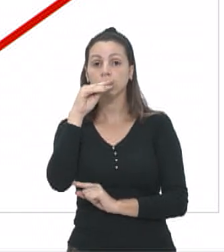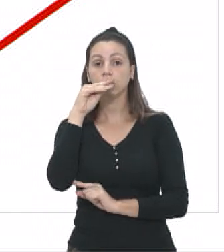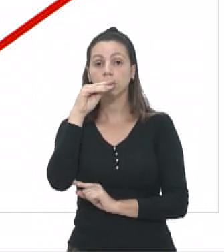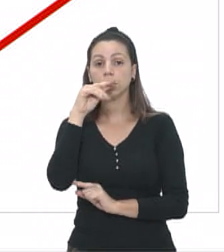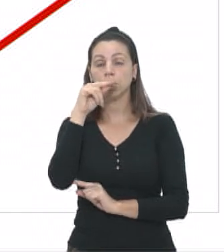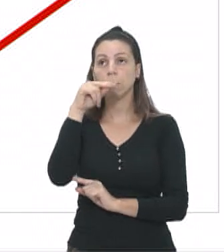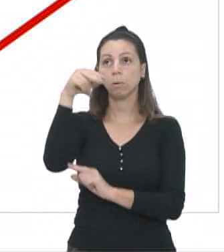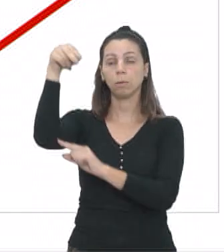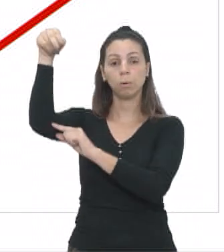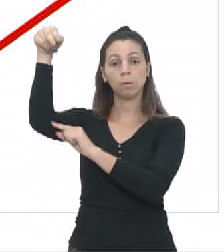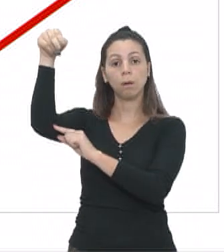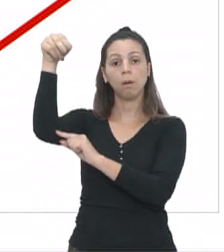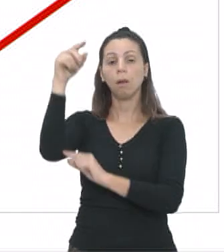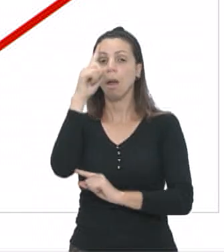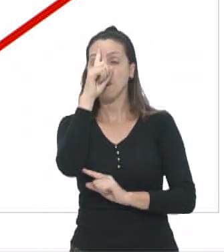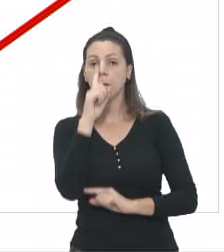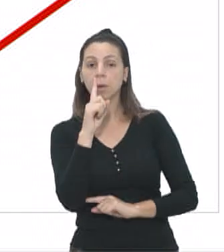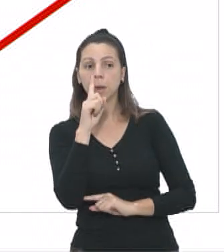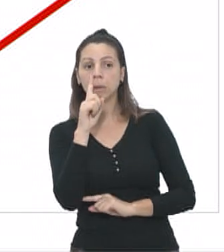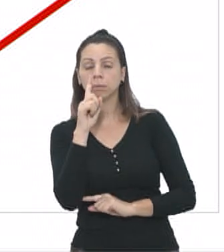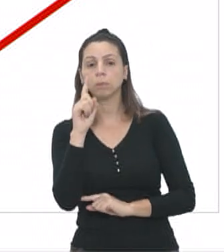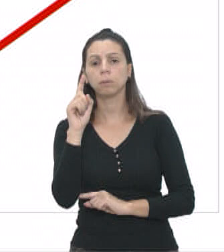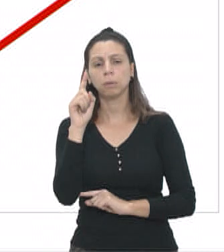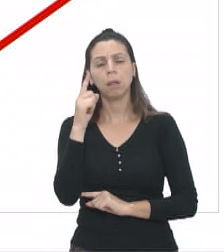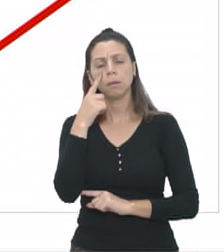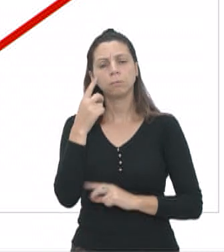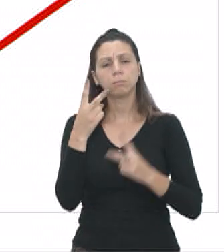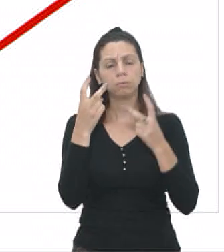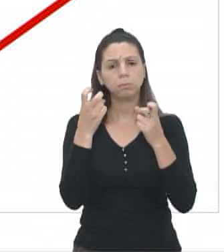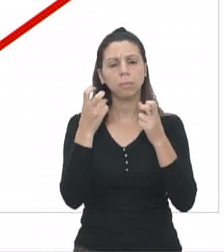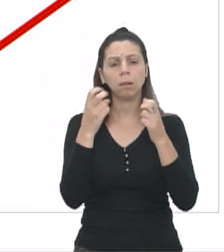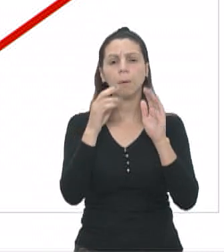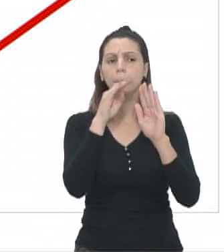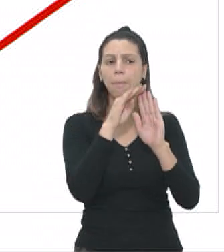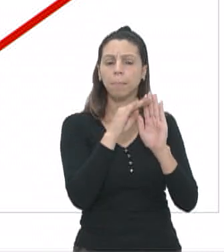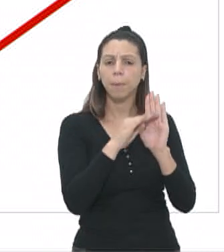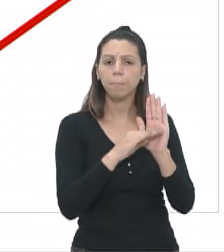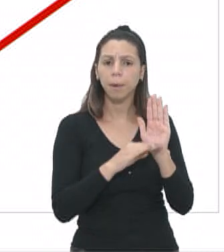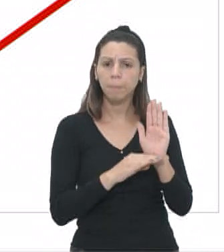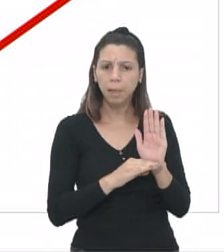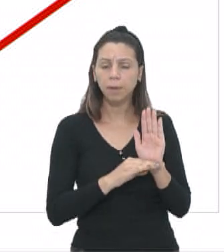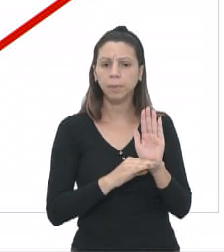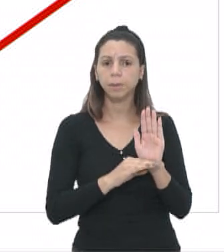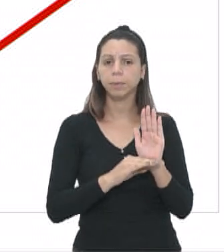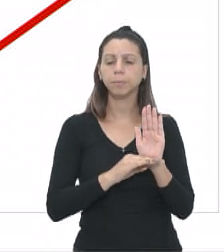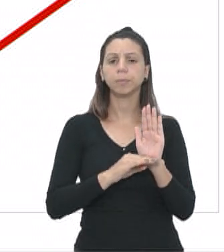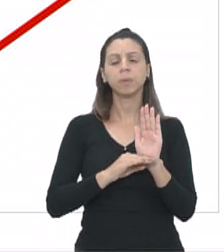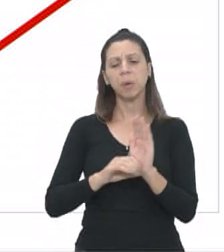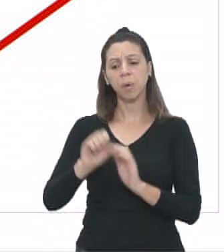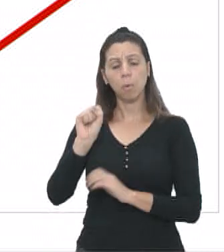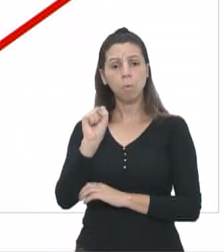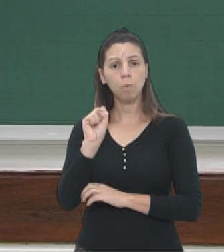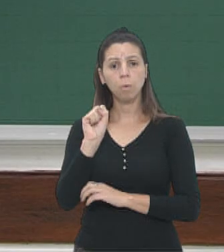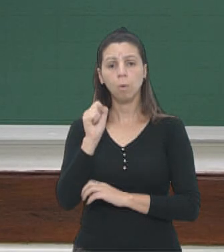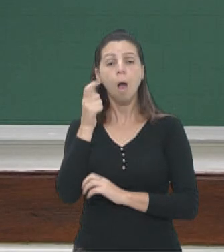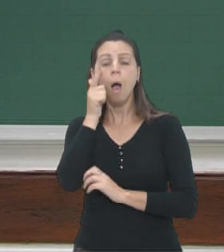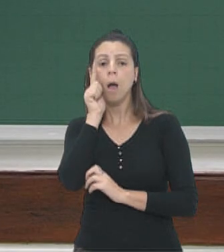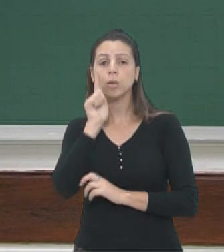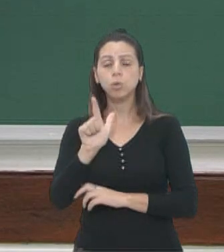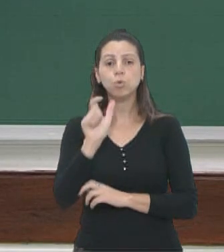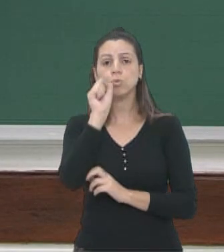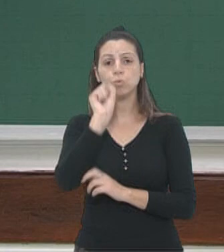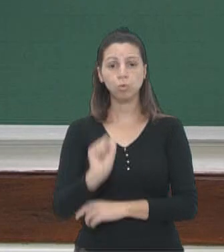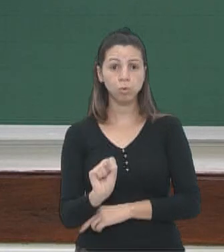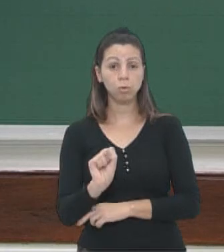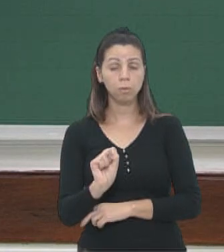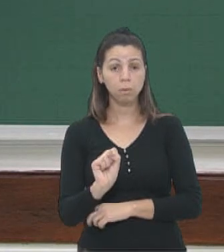o amarelo a região centro-oeste, o vermelho a região sudeste e o azul representa a região sul. Então é olhando para a legenda que